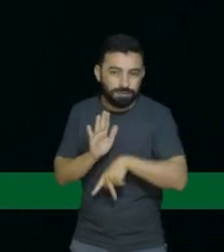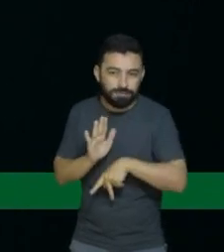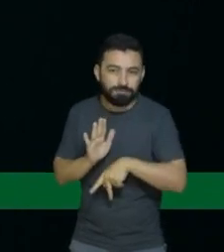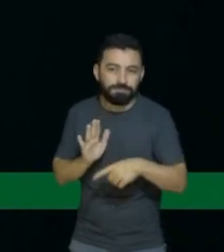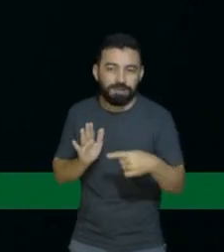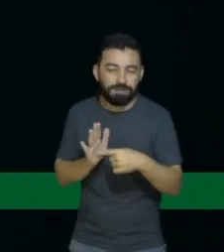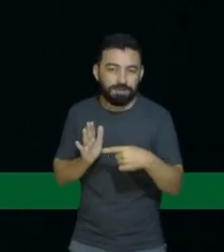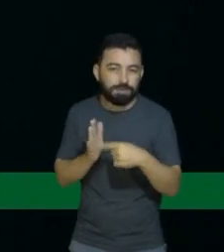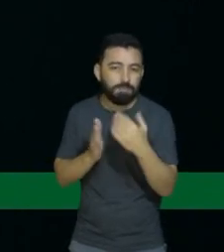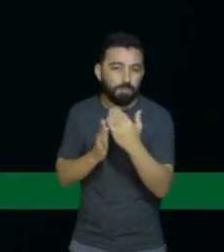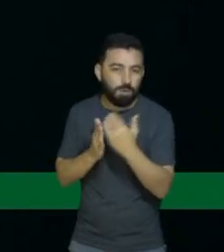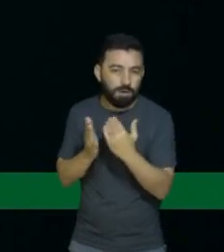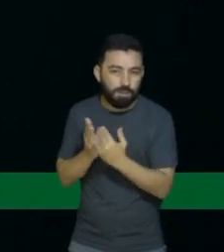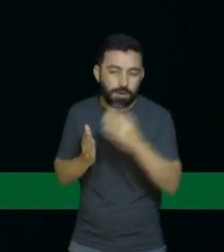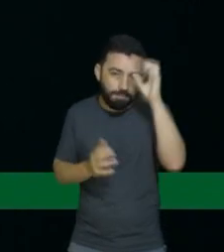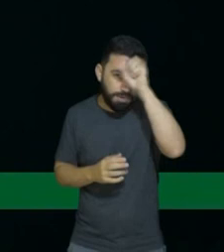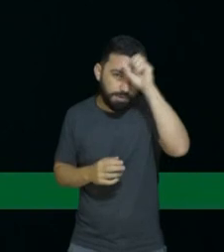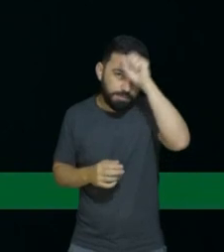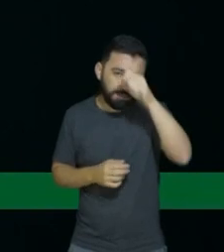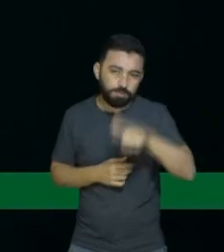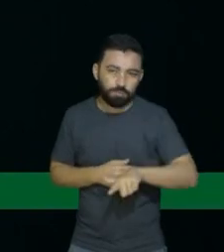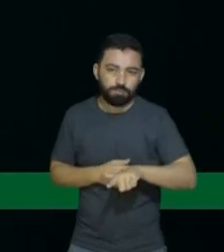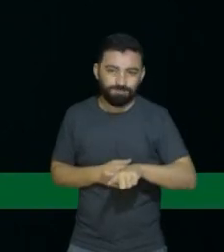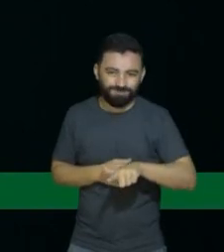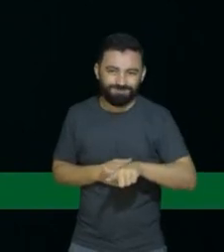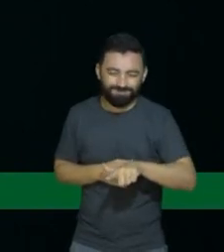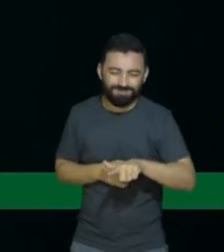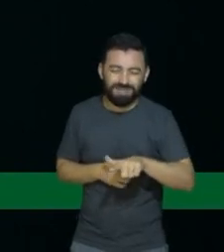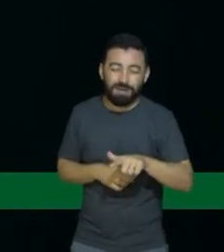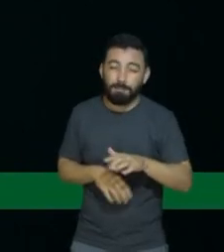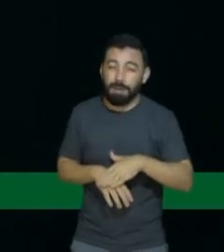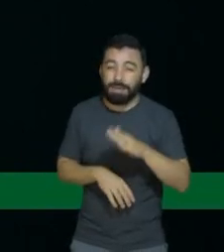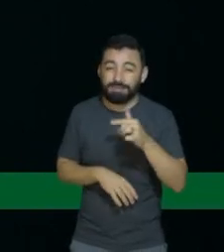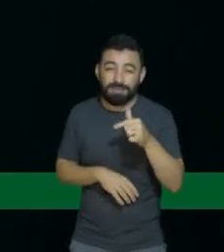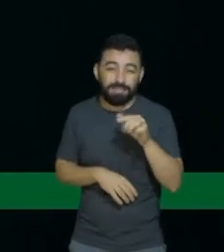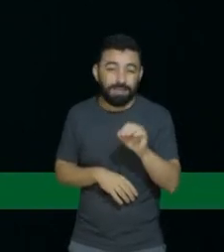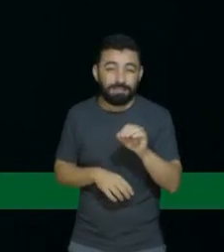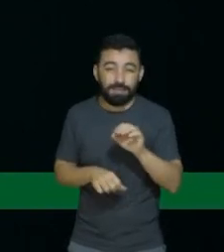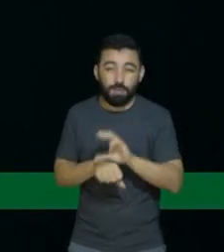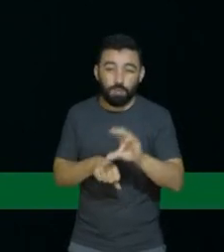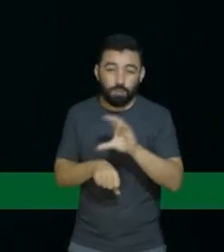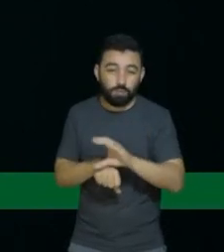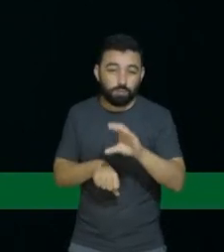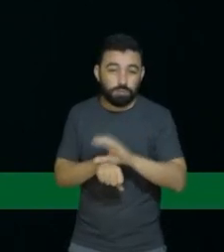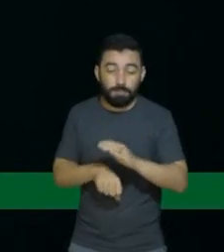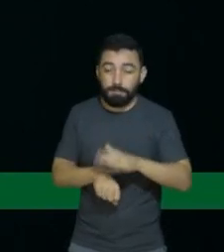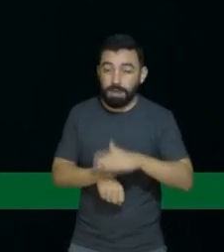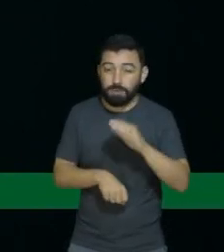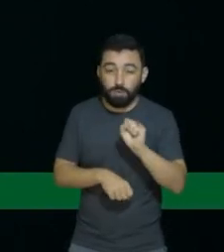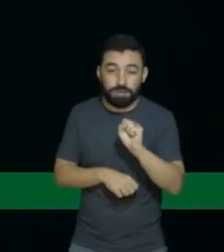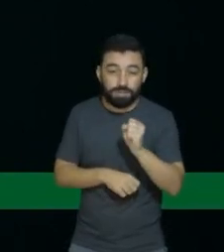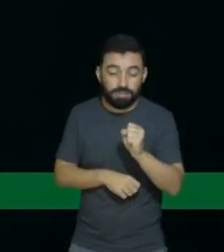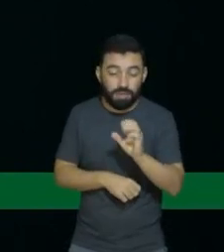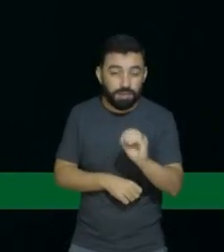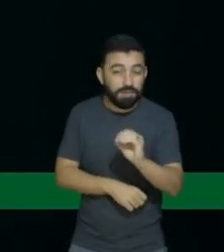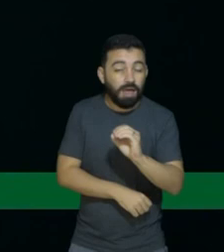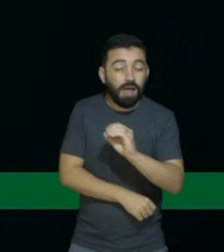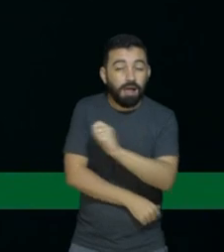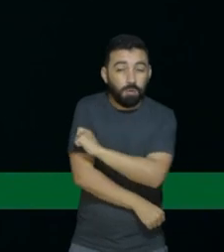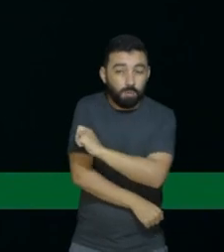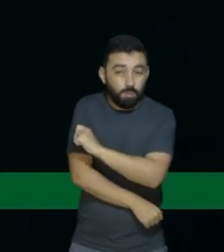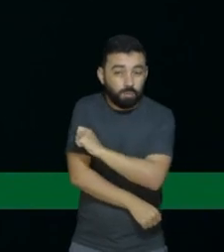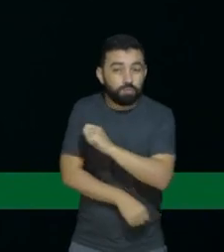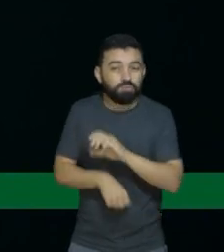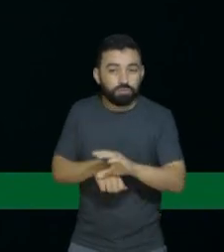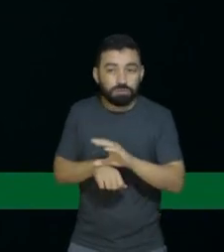programa reaprender mais de 70 cursos mais de 80 alunos cursando três alunos